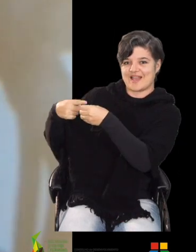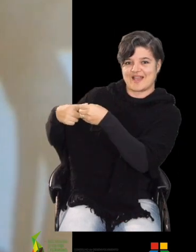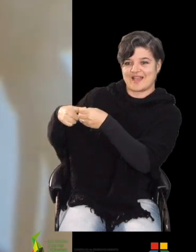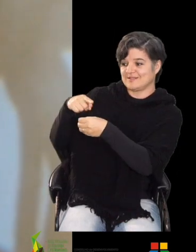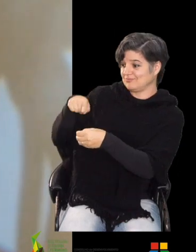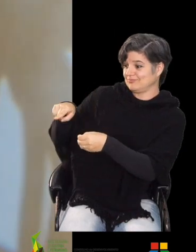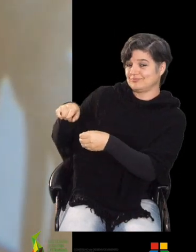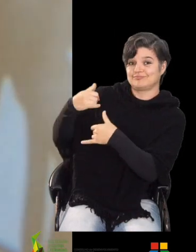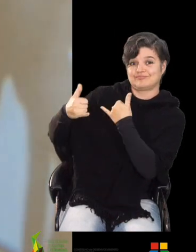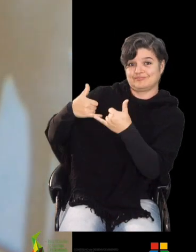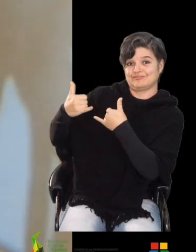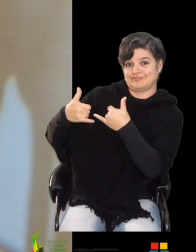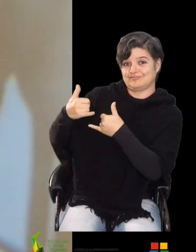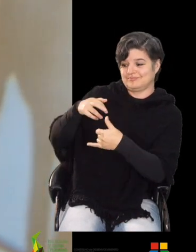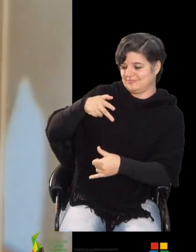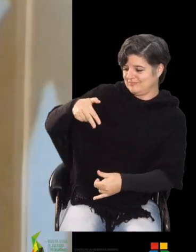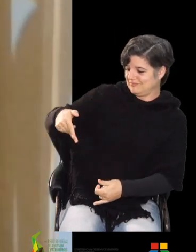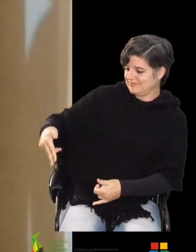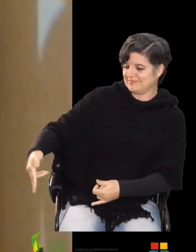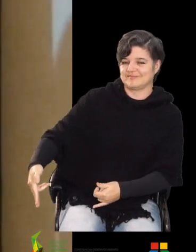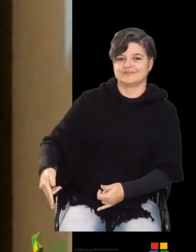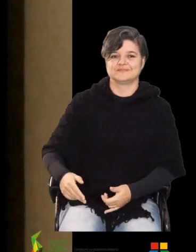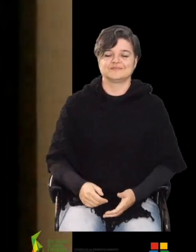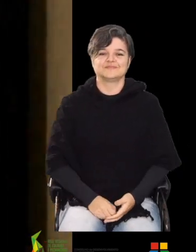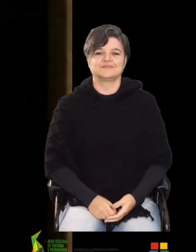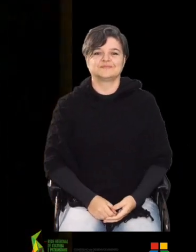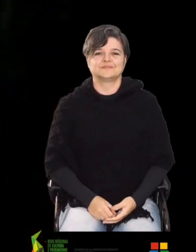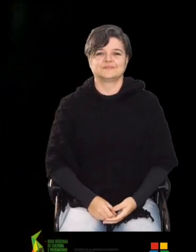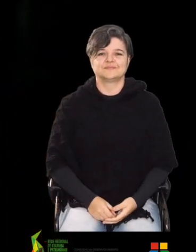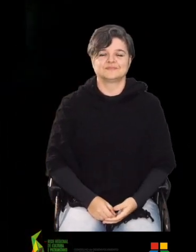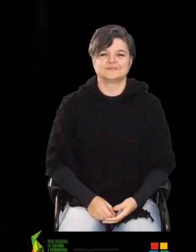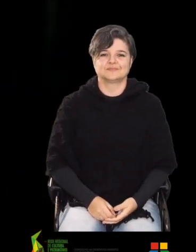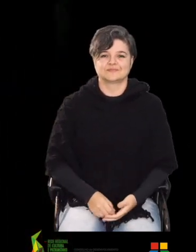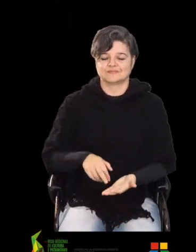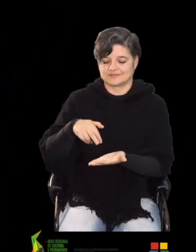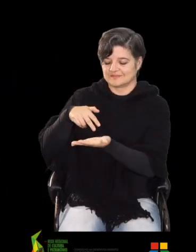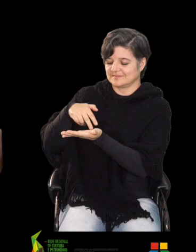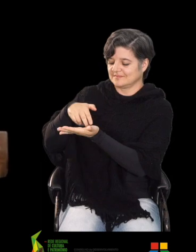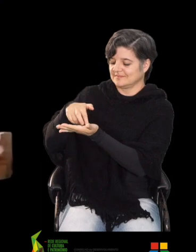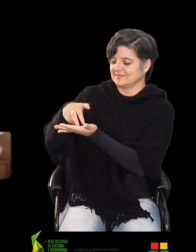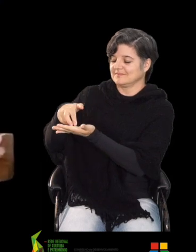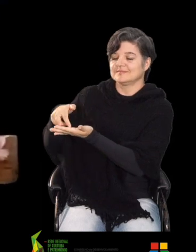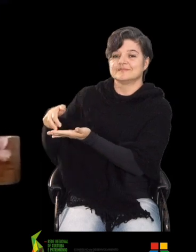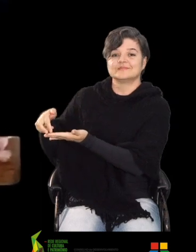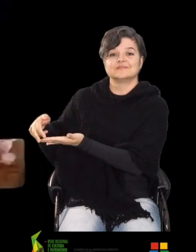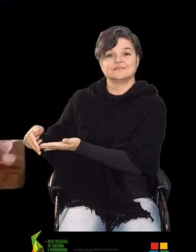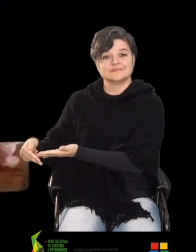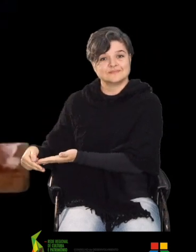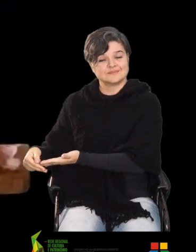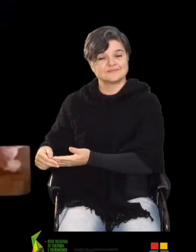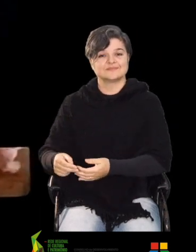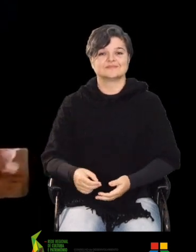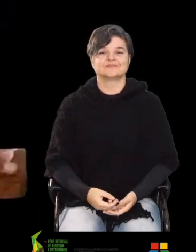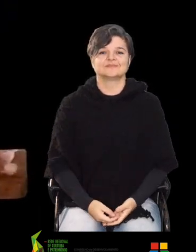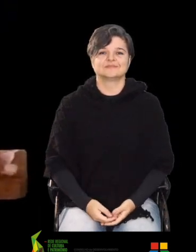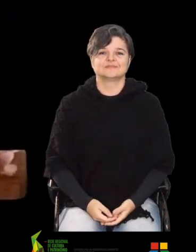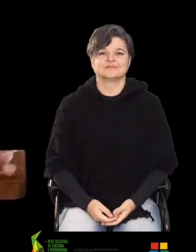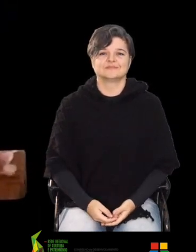desceu da torre e foi caminhando caminhando caminhando